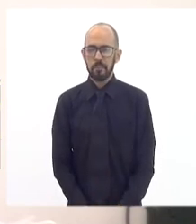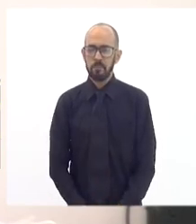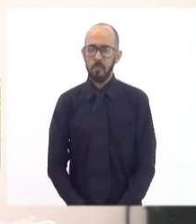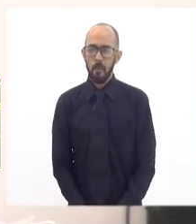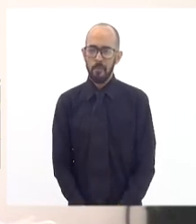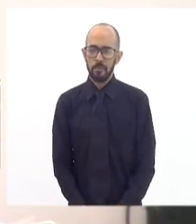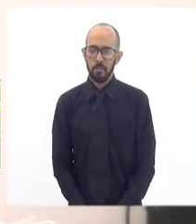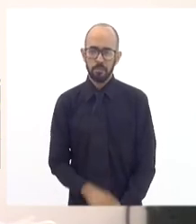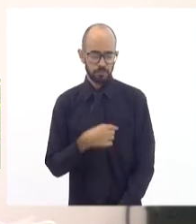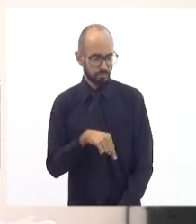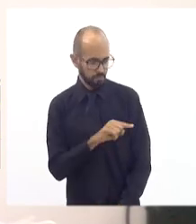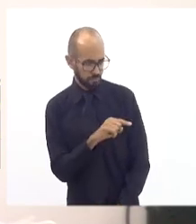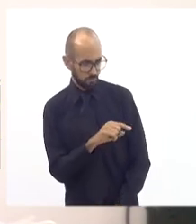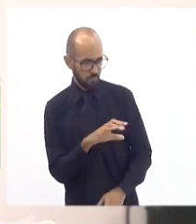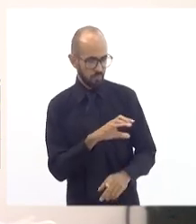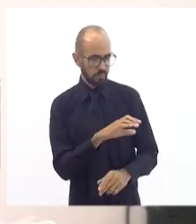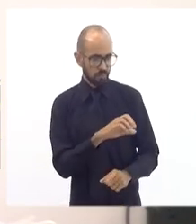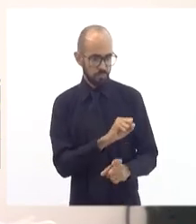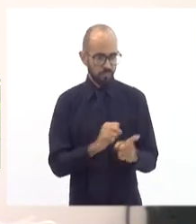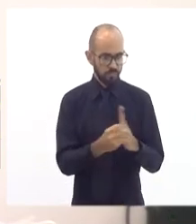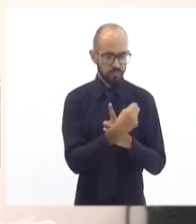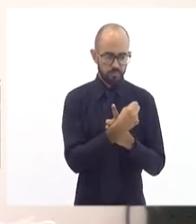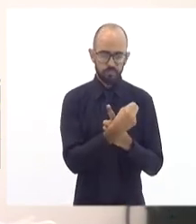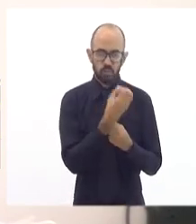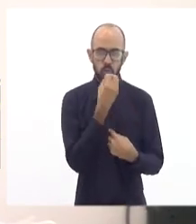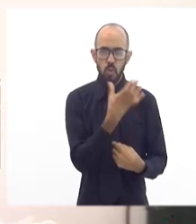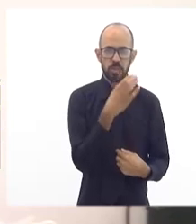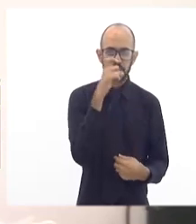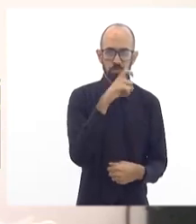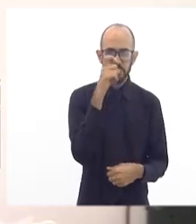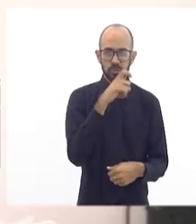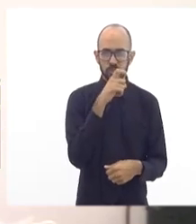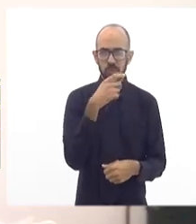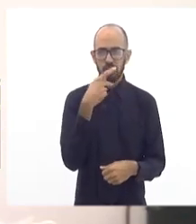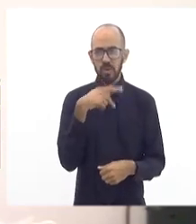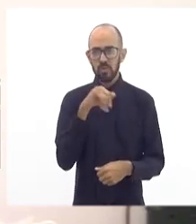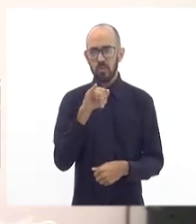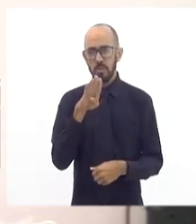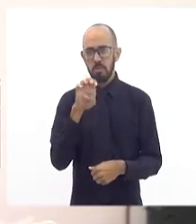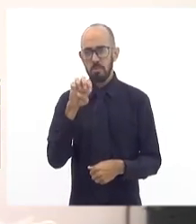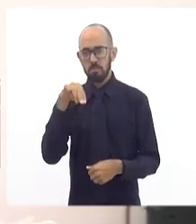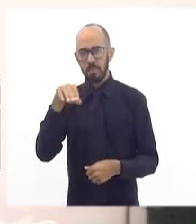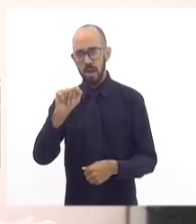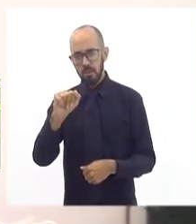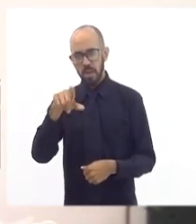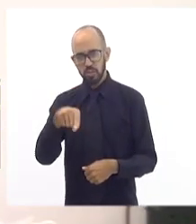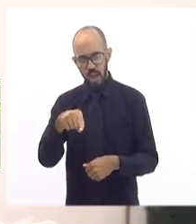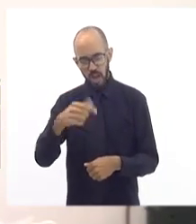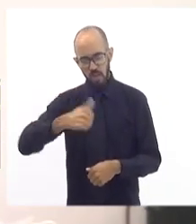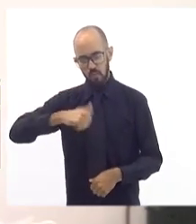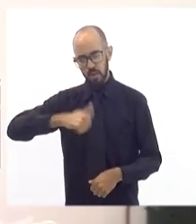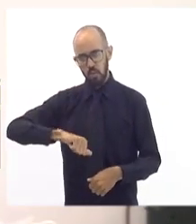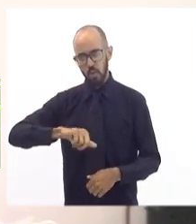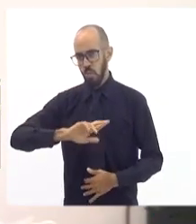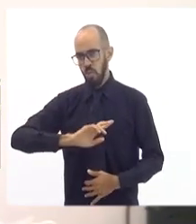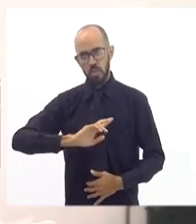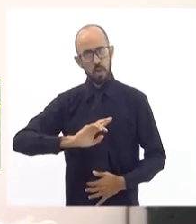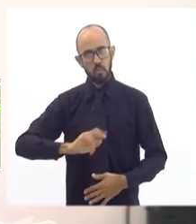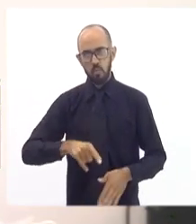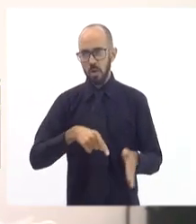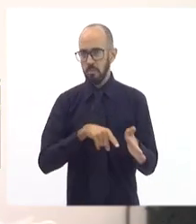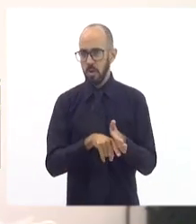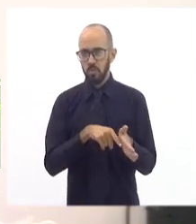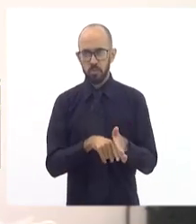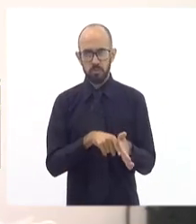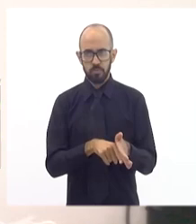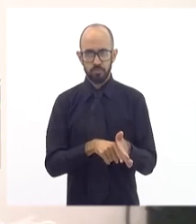a ir à comunidade Contando um monte de mentira falando que o Ibama já analisou que não sei quem já analisou isso não é uma consulta